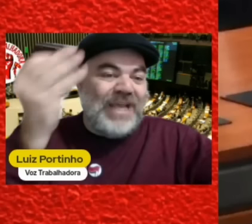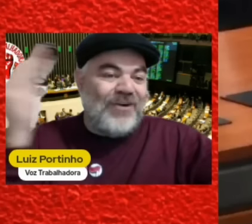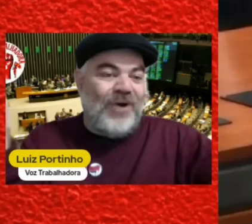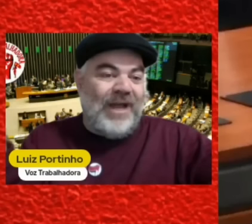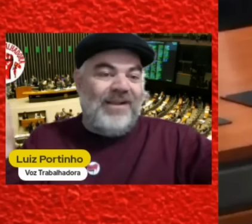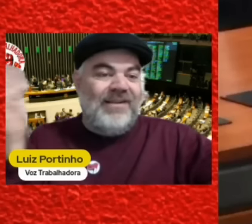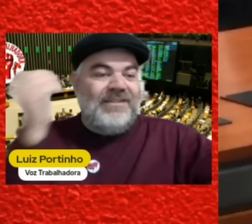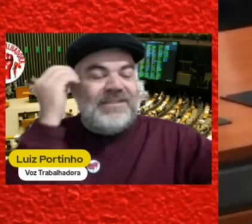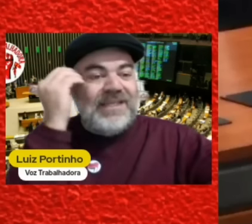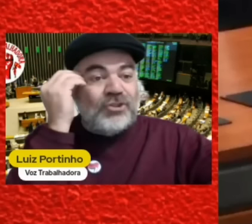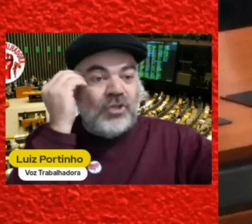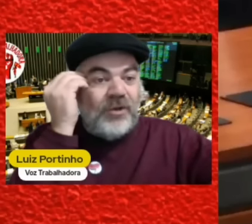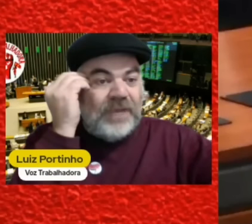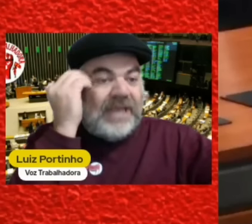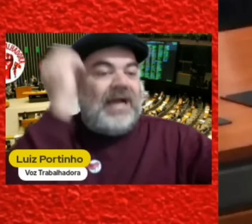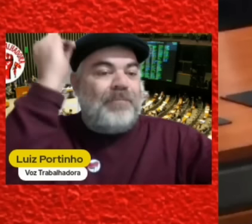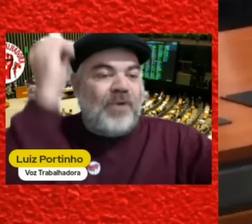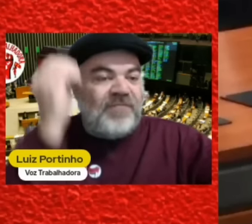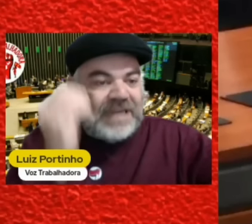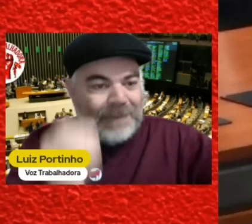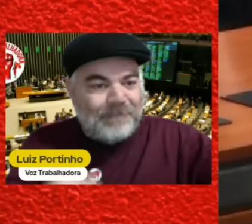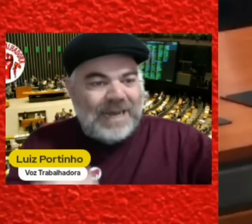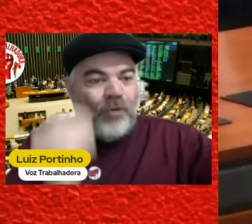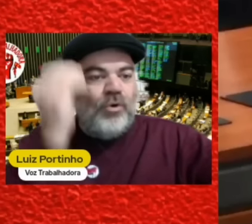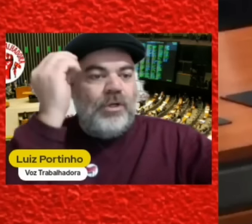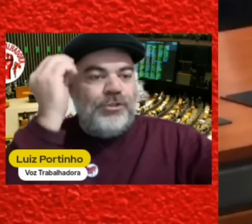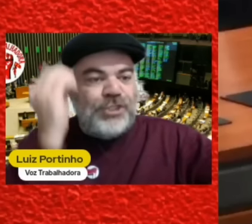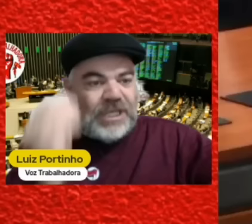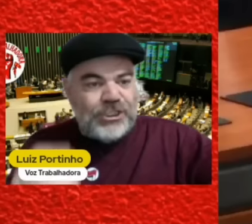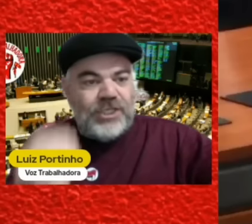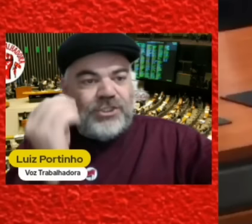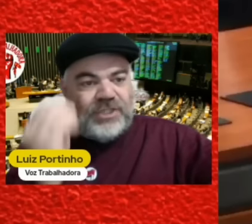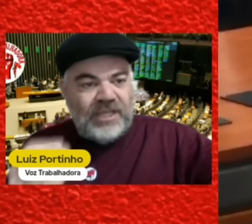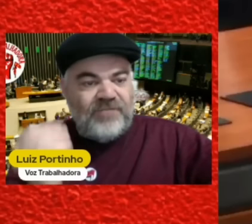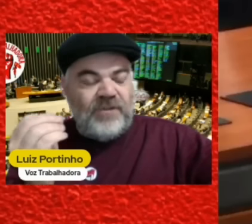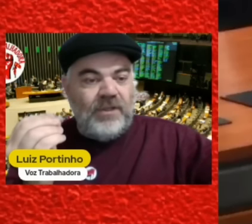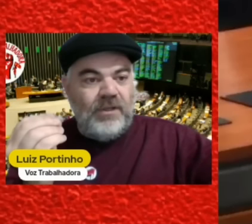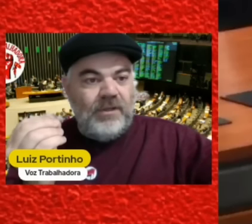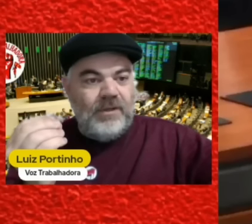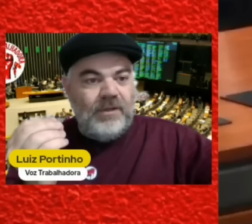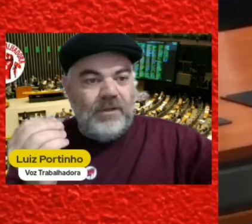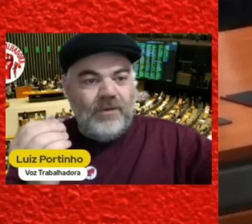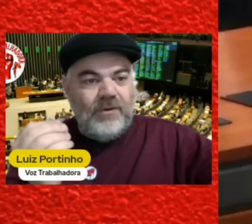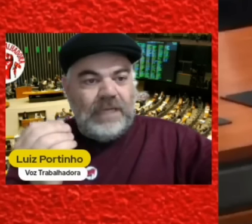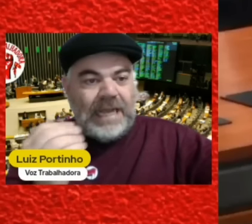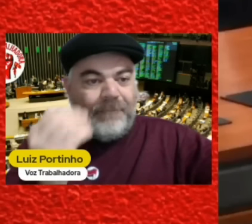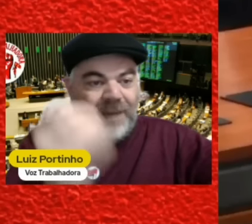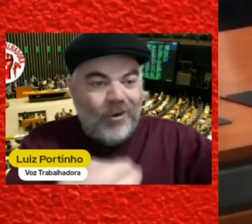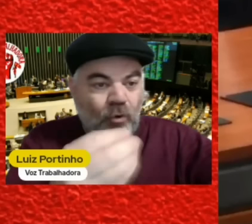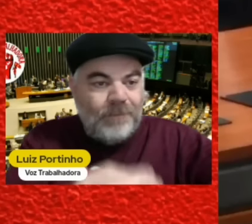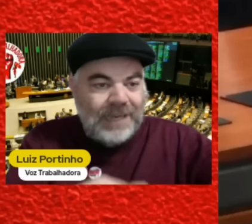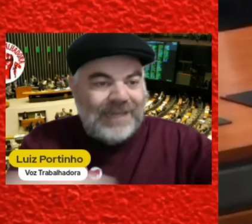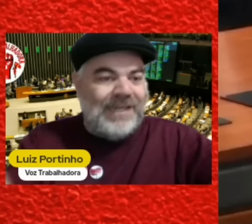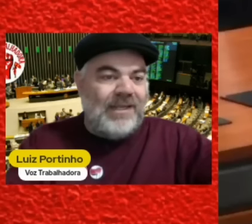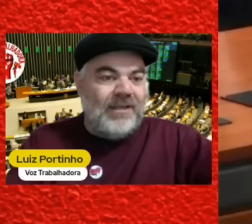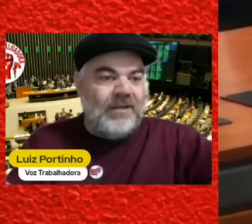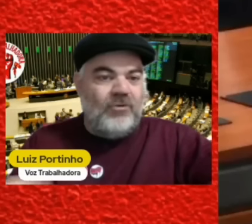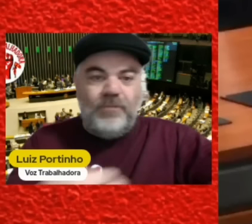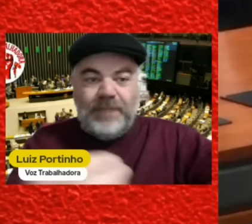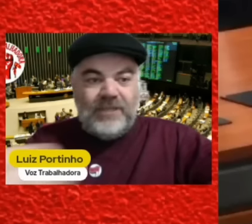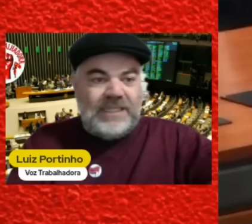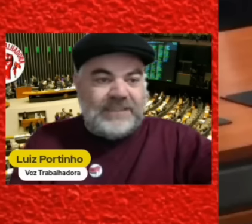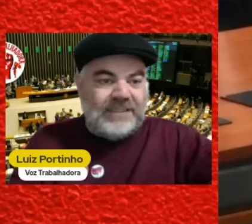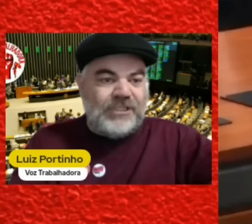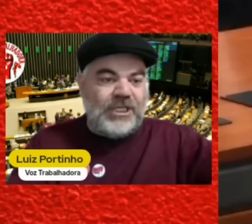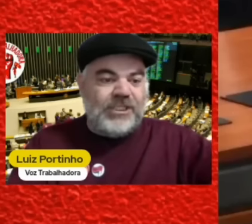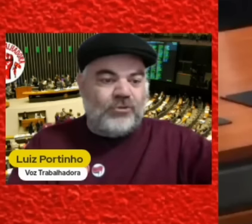que agora. Se isso não é a prova cabal de que a gente teve a mão humana no